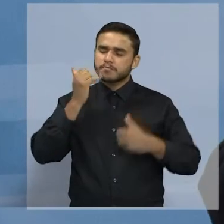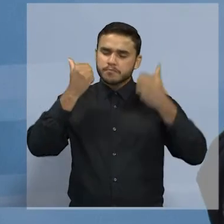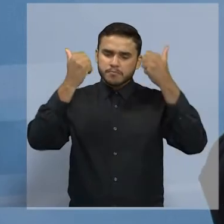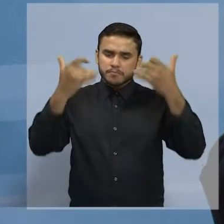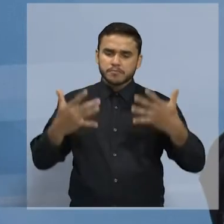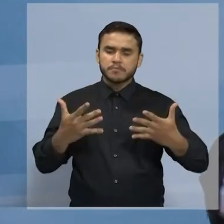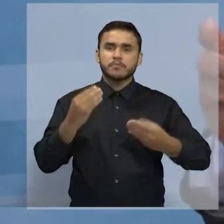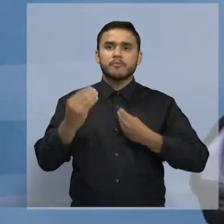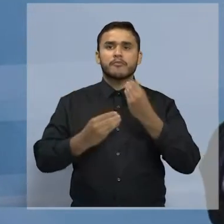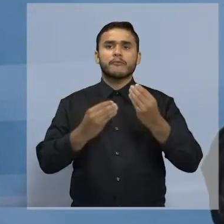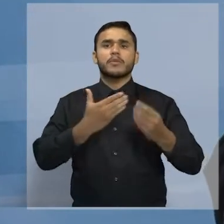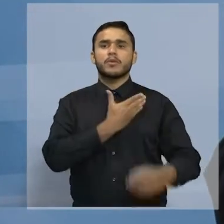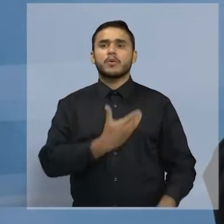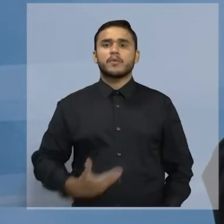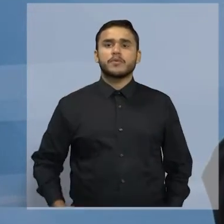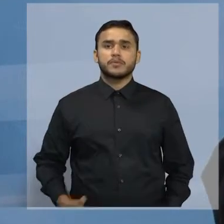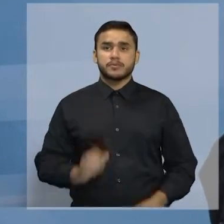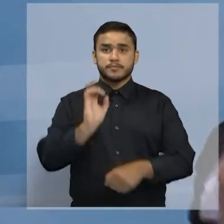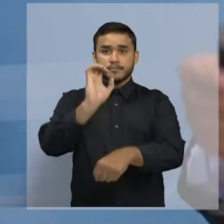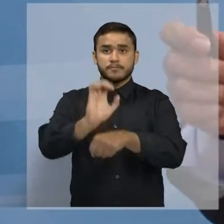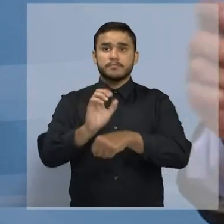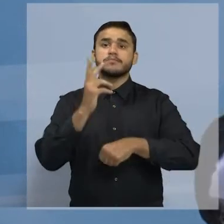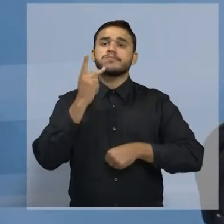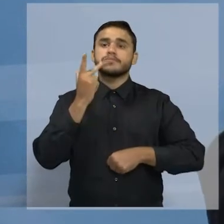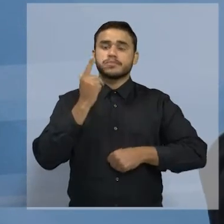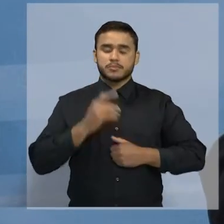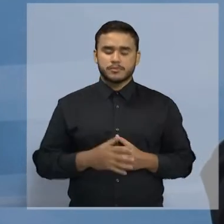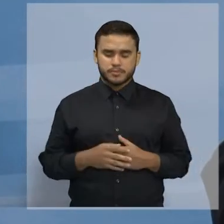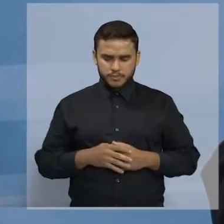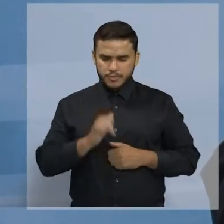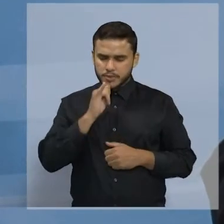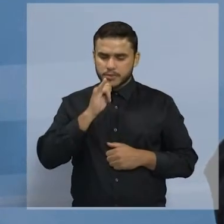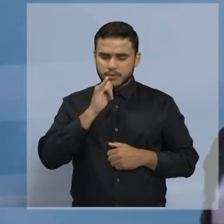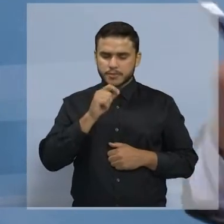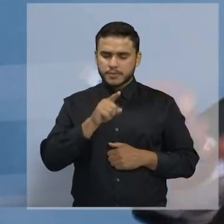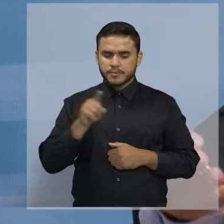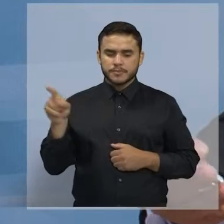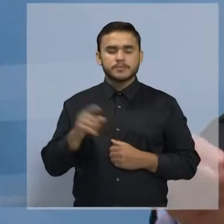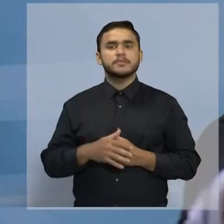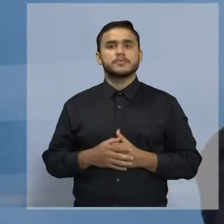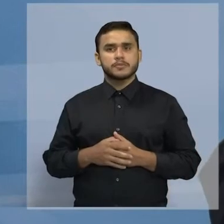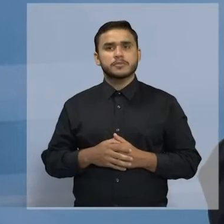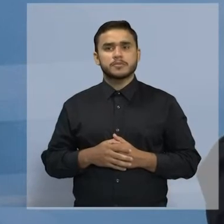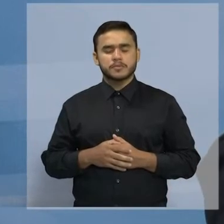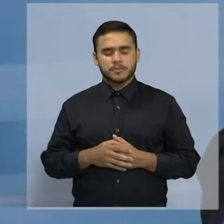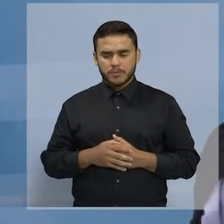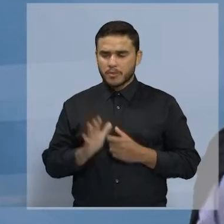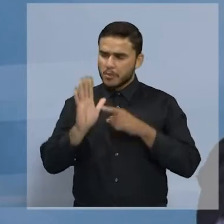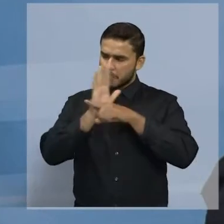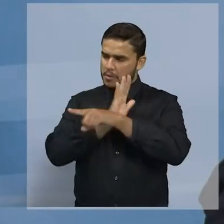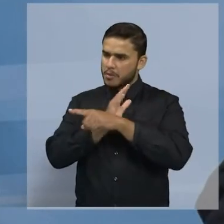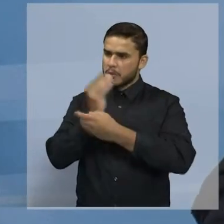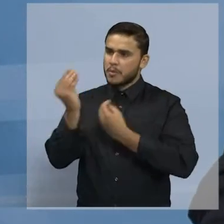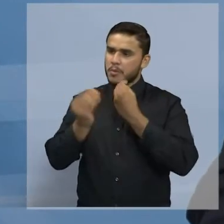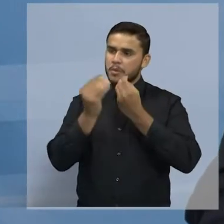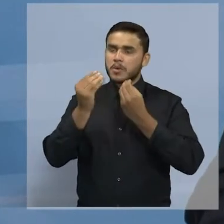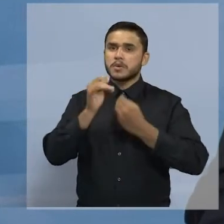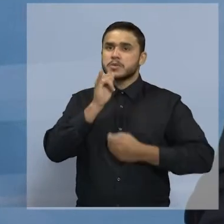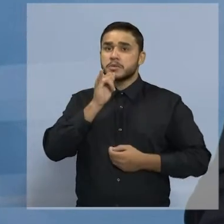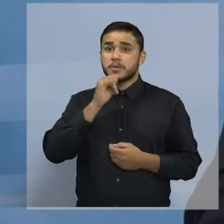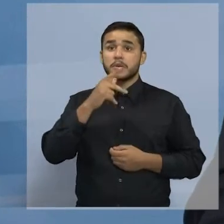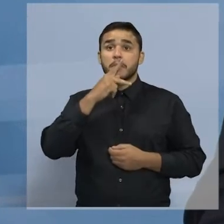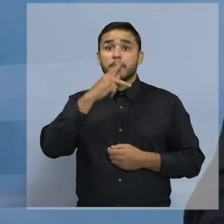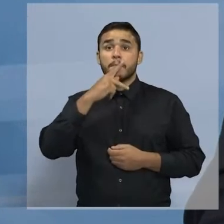explicar rapidamente qual é a situação do Estado do Ceará, que o professor Clésio me lembrou uma coisa importante. Quais são as alternativas? O que é que se propõe?